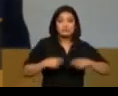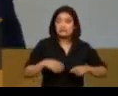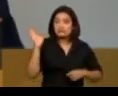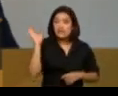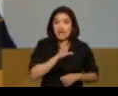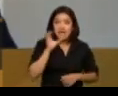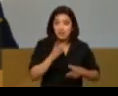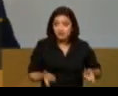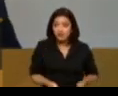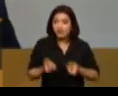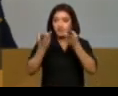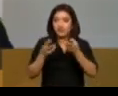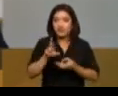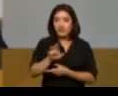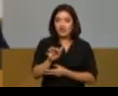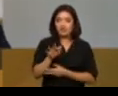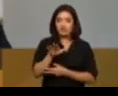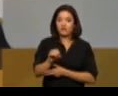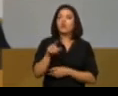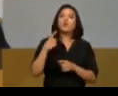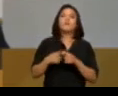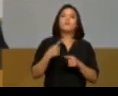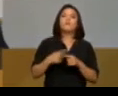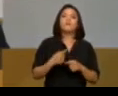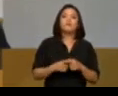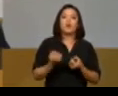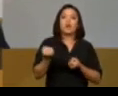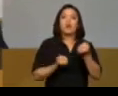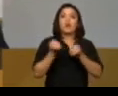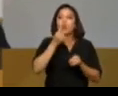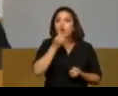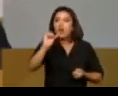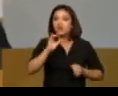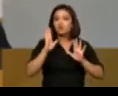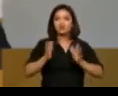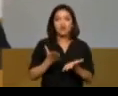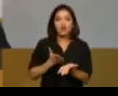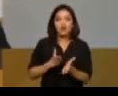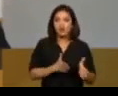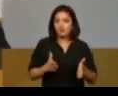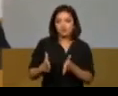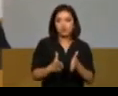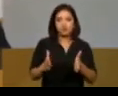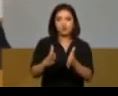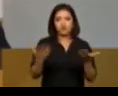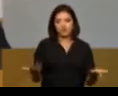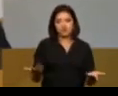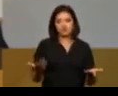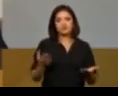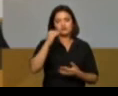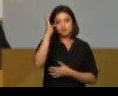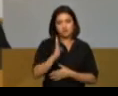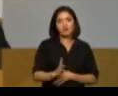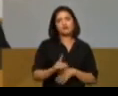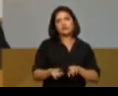as refinarias, porque os carros elétricos já estariam rodando nas estradas, não só do